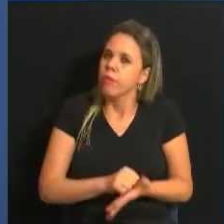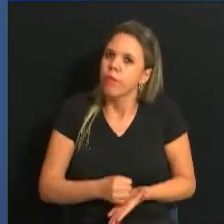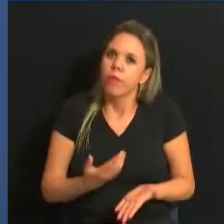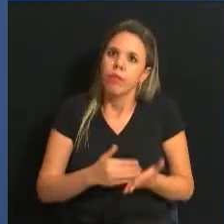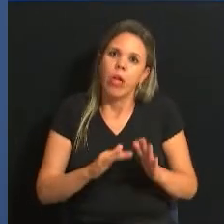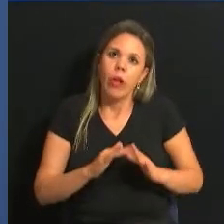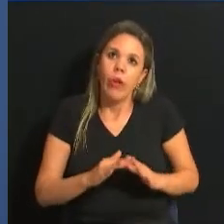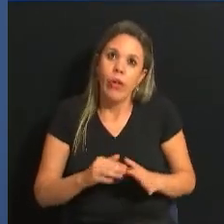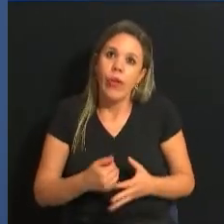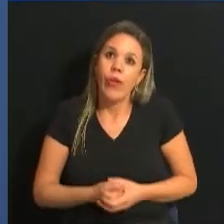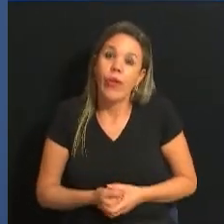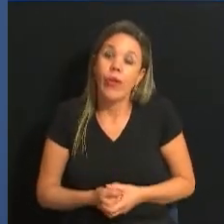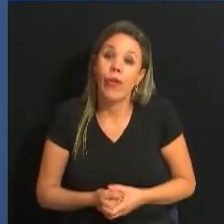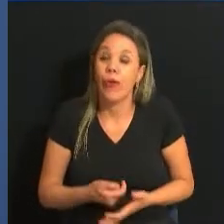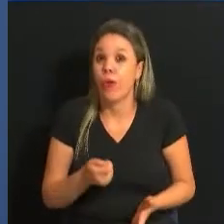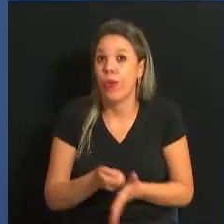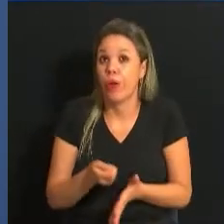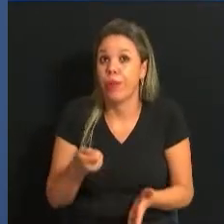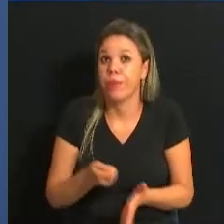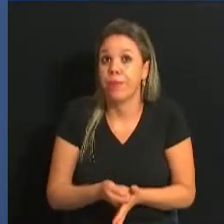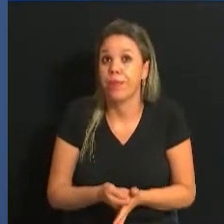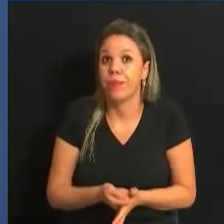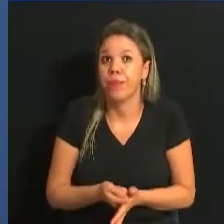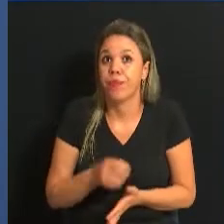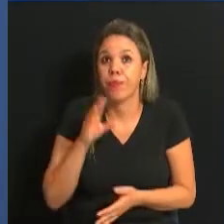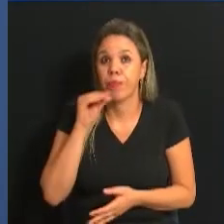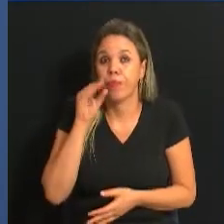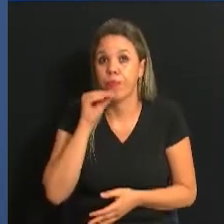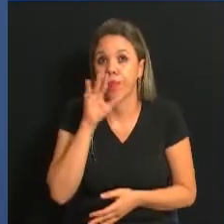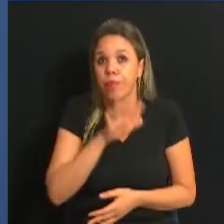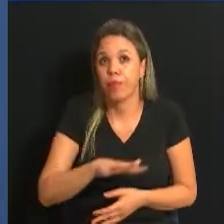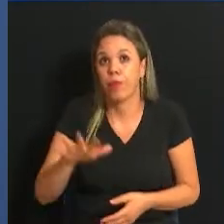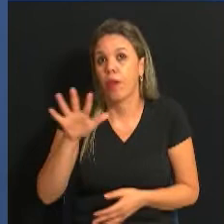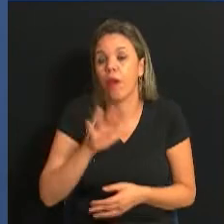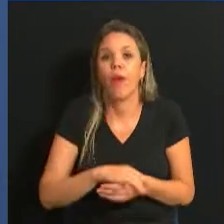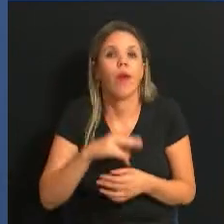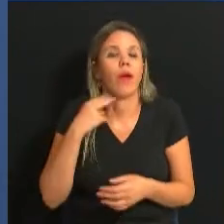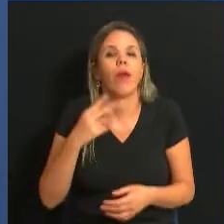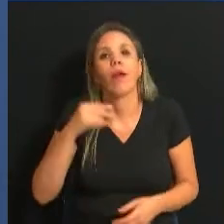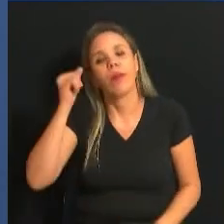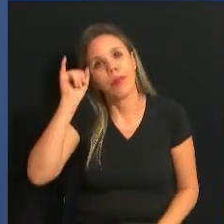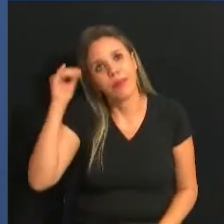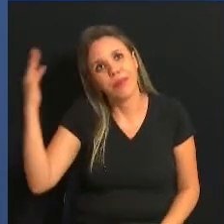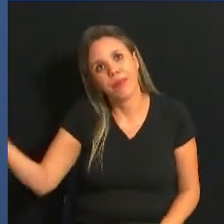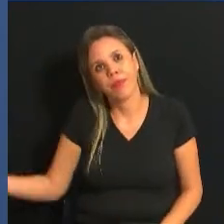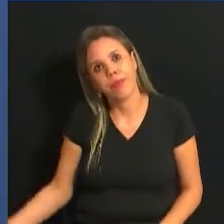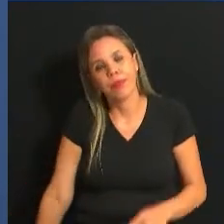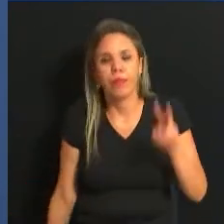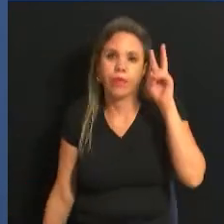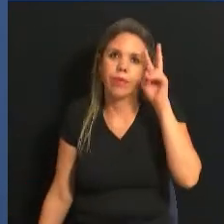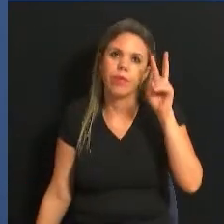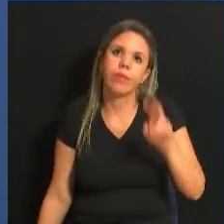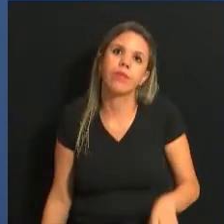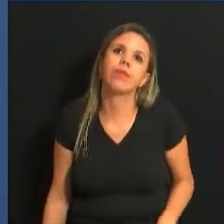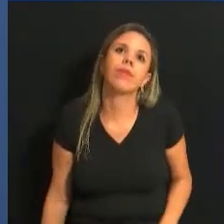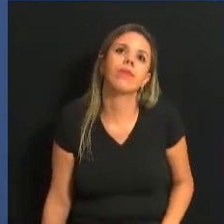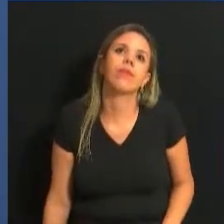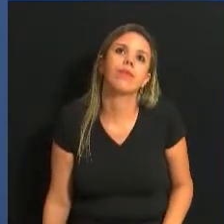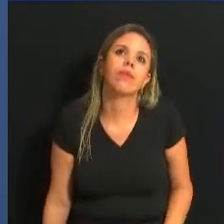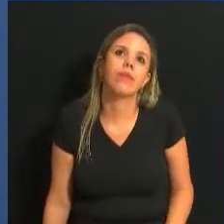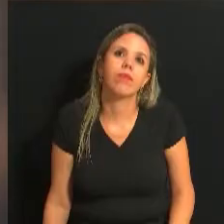escolas e obrigatoriedade para os servidores municipais. E o vereador Paulo Búfalo lembrou dessa proposta.